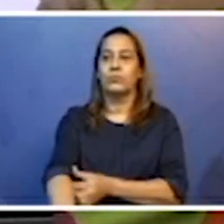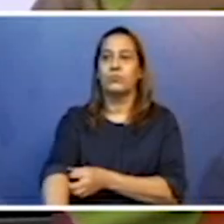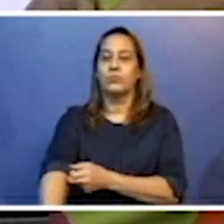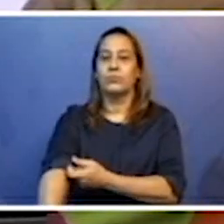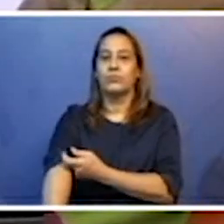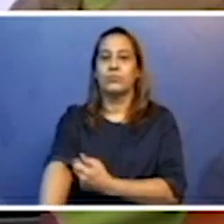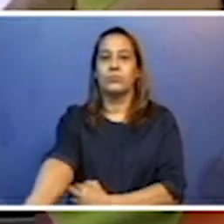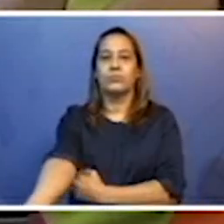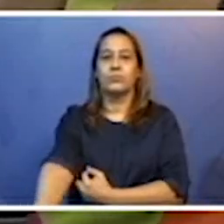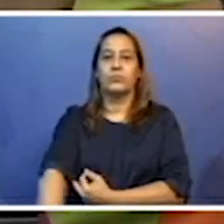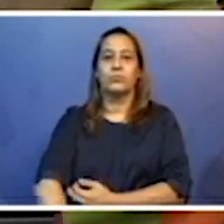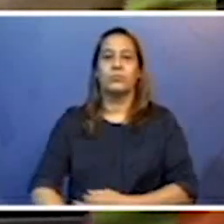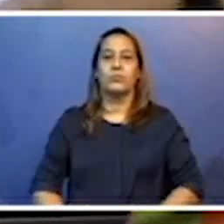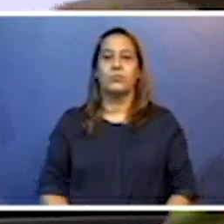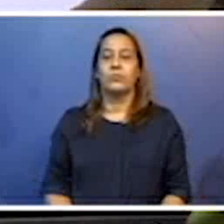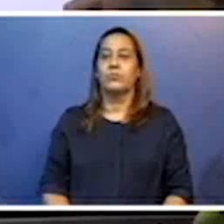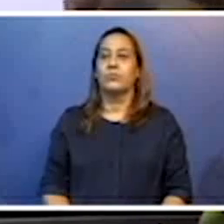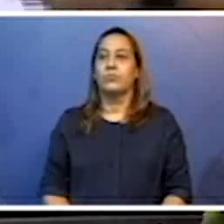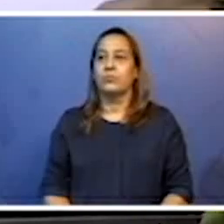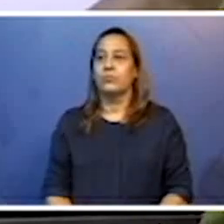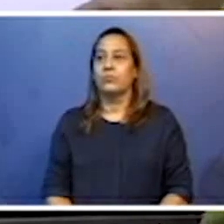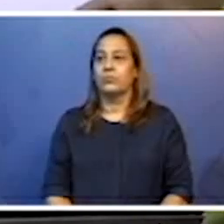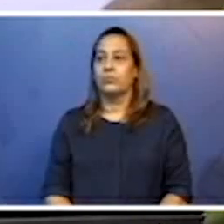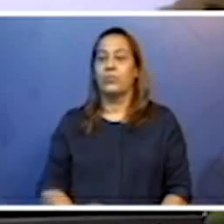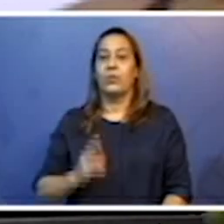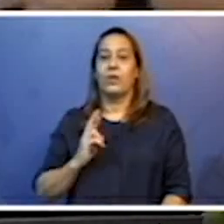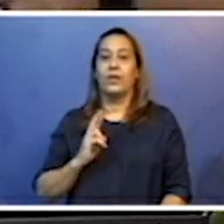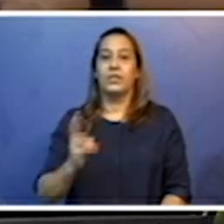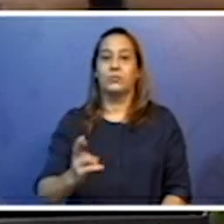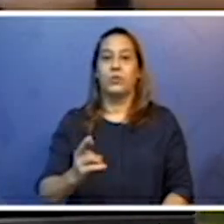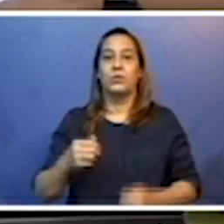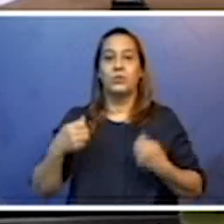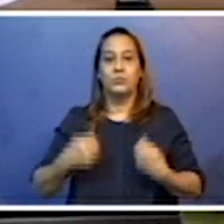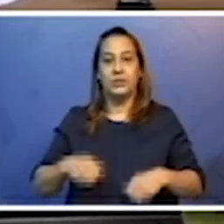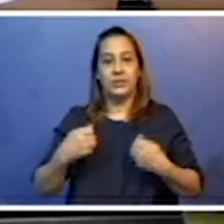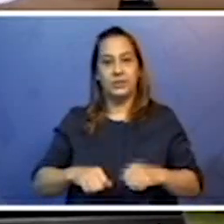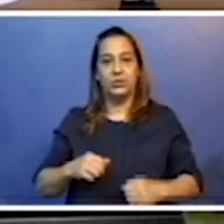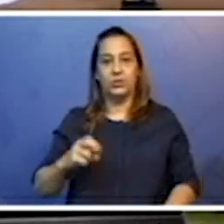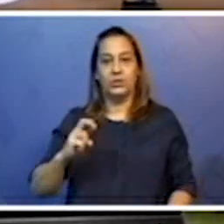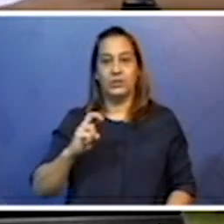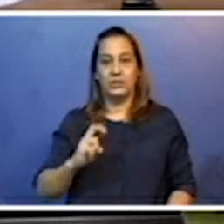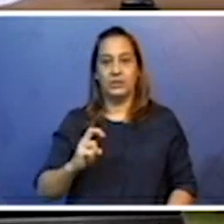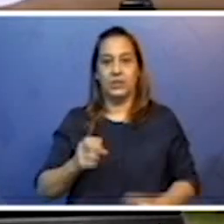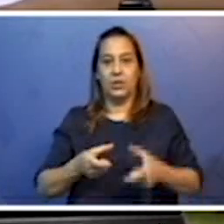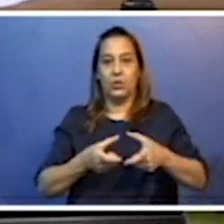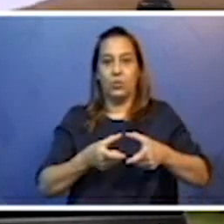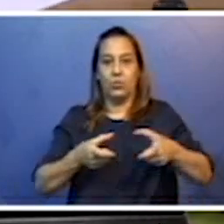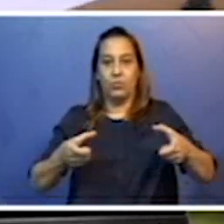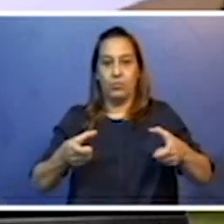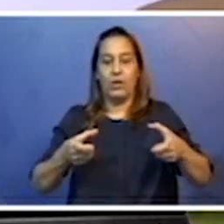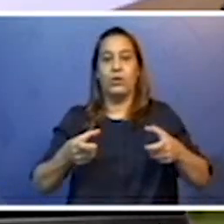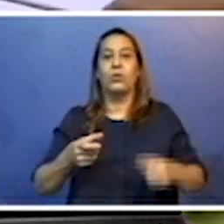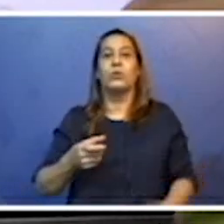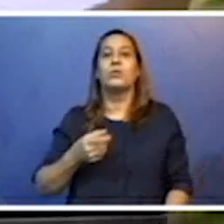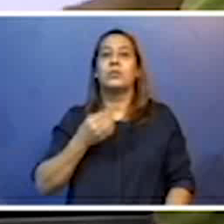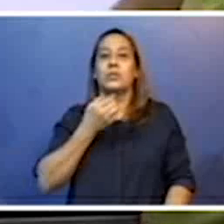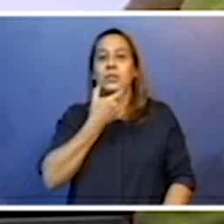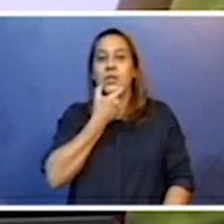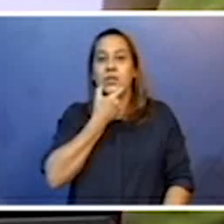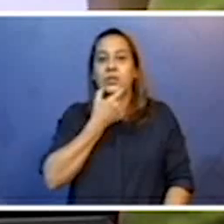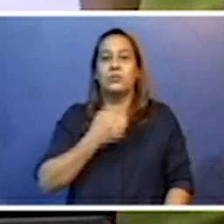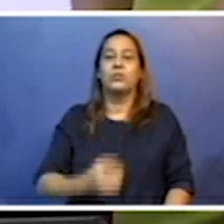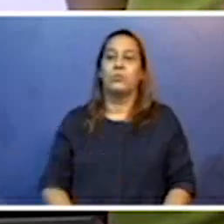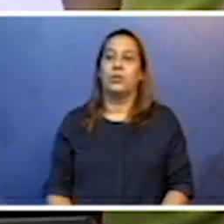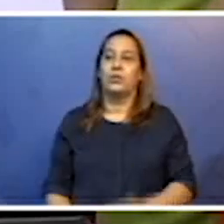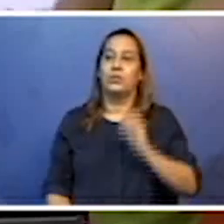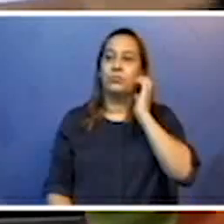de bolacha, tá? Respondendo lá, olha, eu preciso de 5